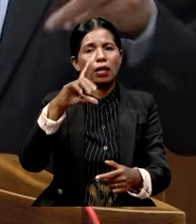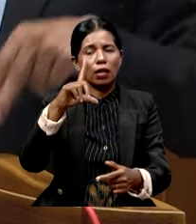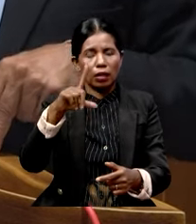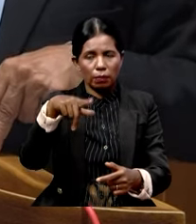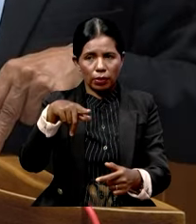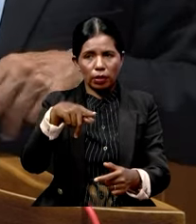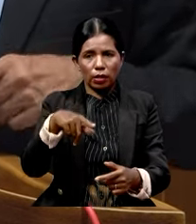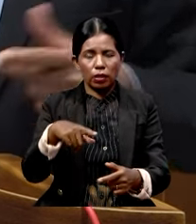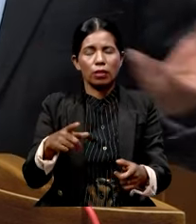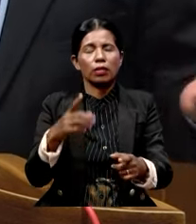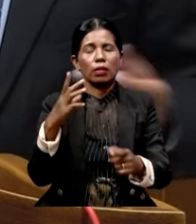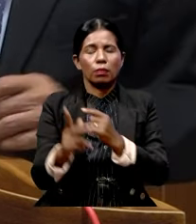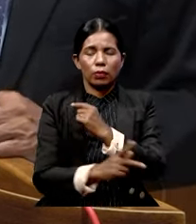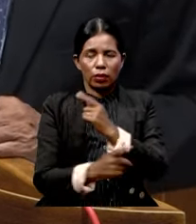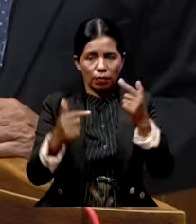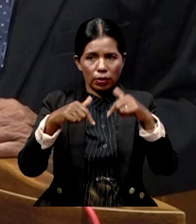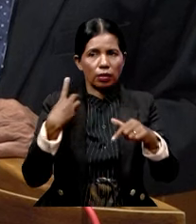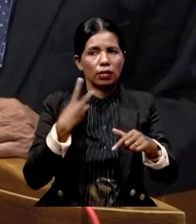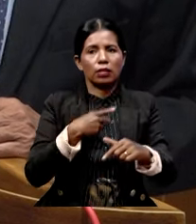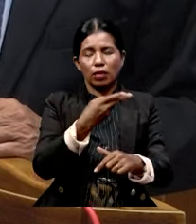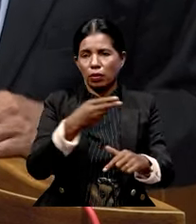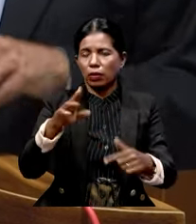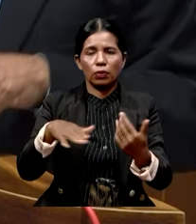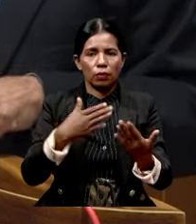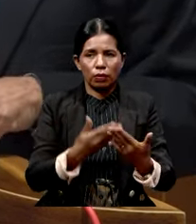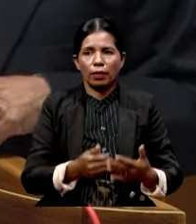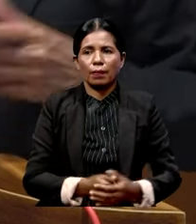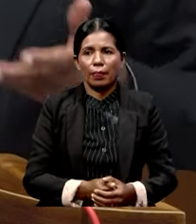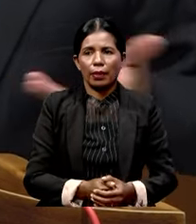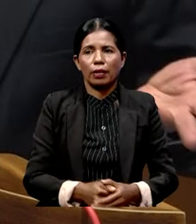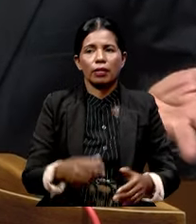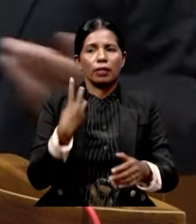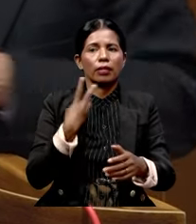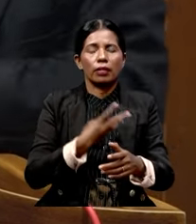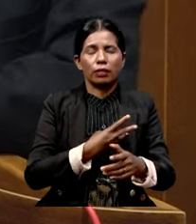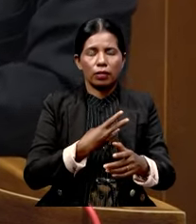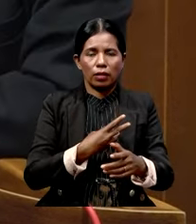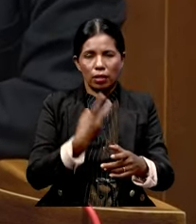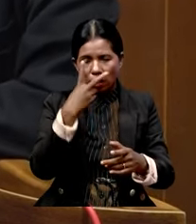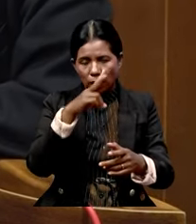Sorte Portugal mais né, lá e agora indo nem junto, mete em dia, né, mete sair